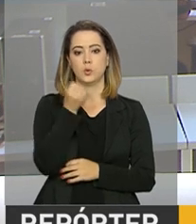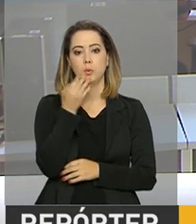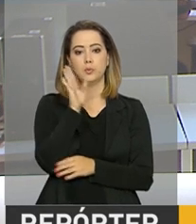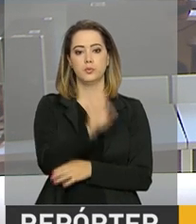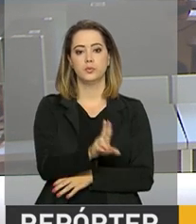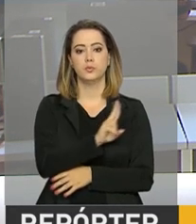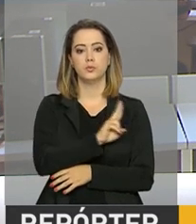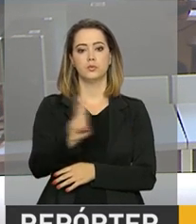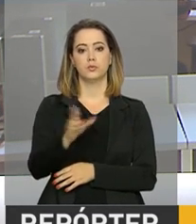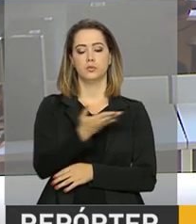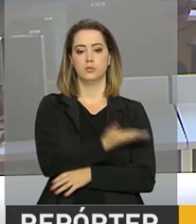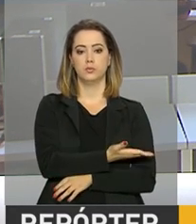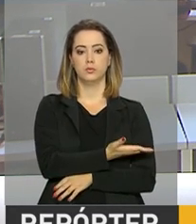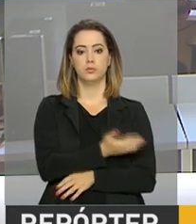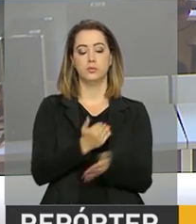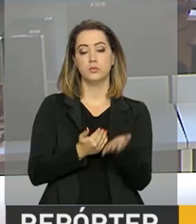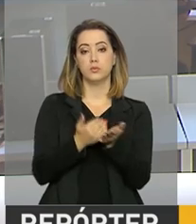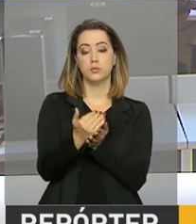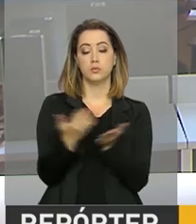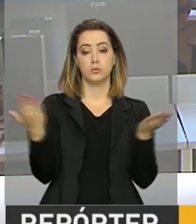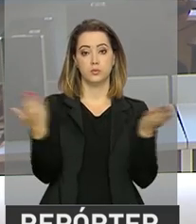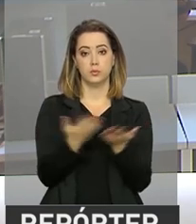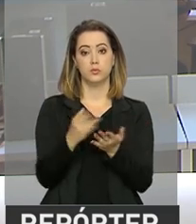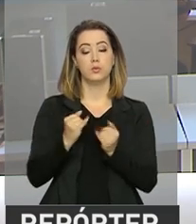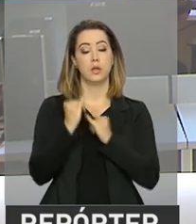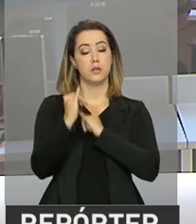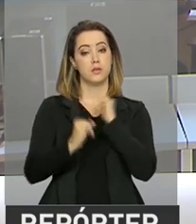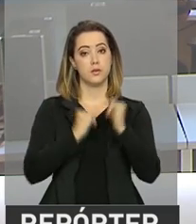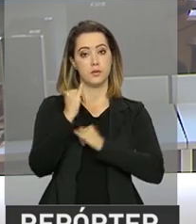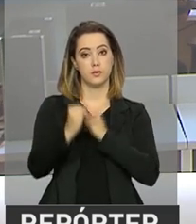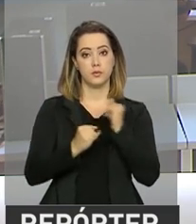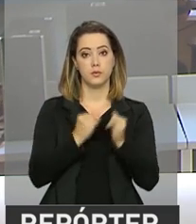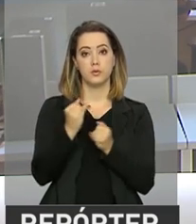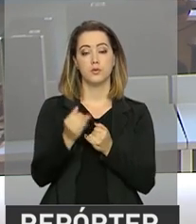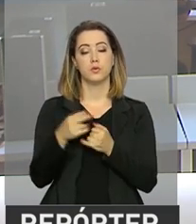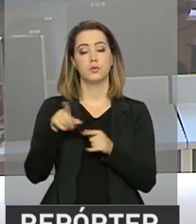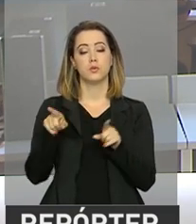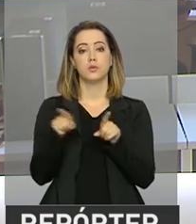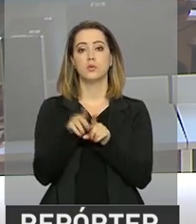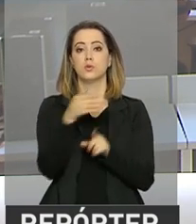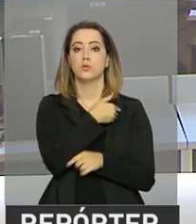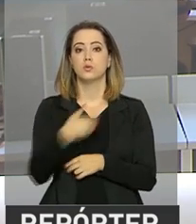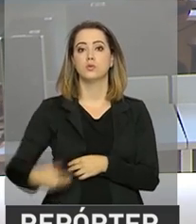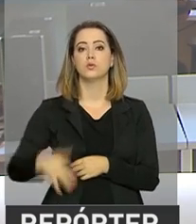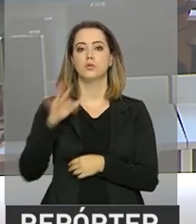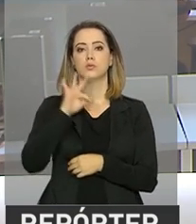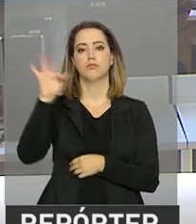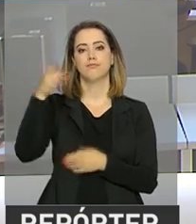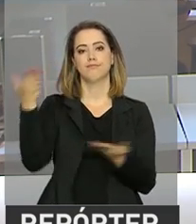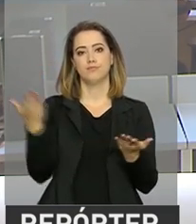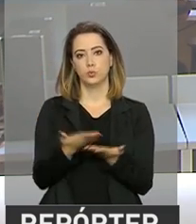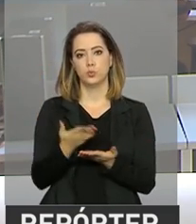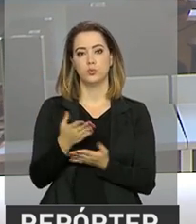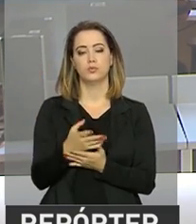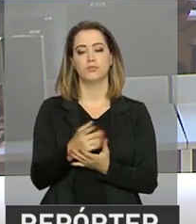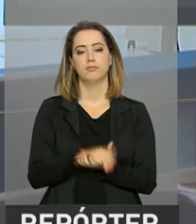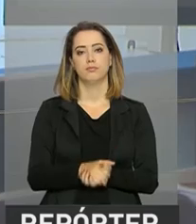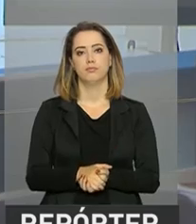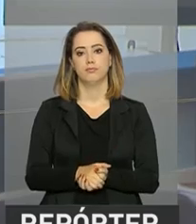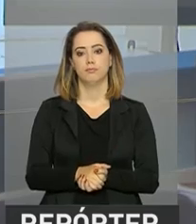Olá, boa tarde. Eu sou José Luiz Filho e a partir de agora trago para você aqui no Repórter NBR as notícias do governo federal nesta